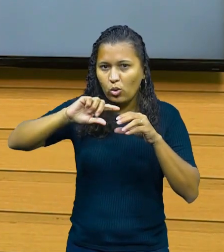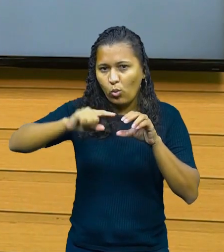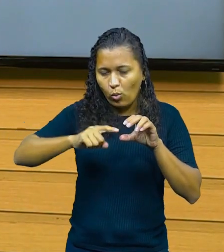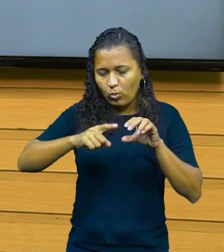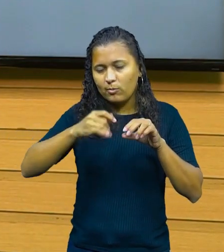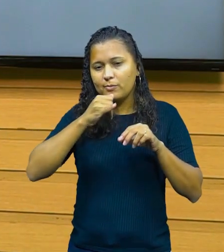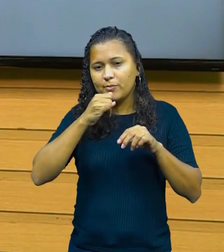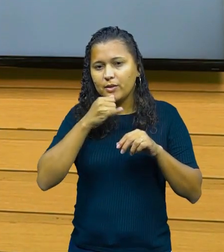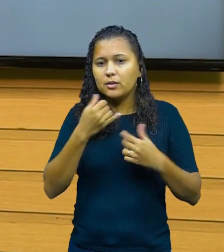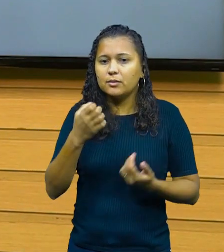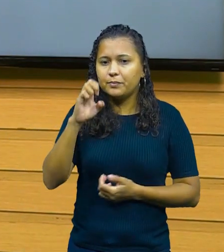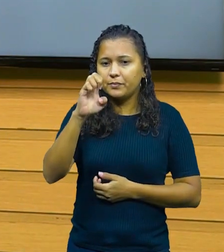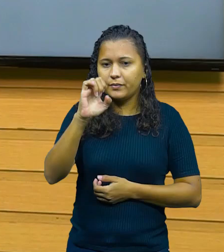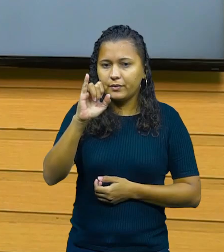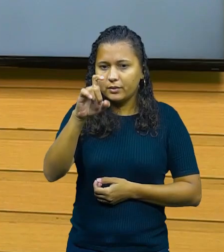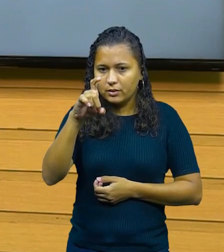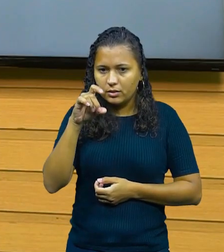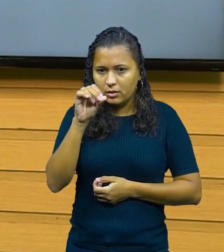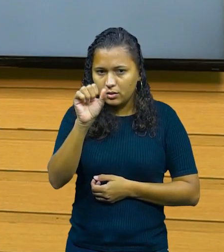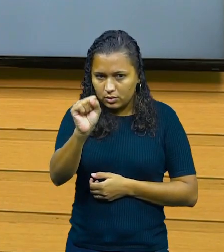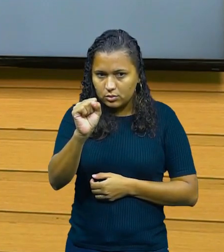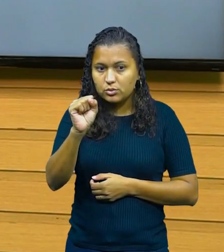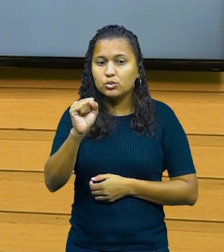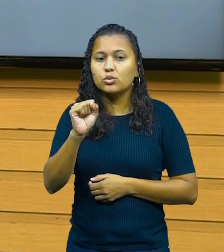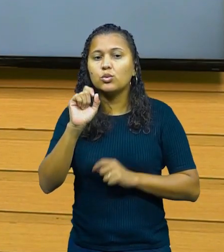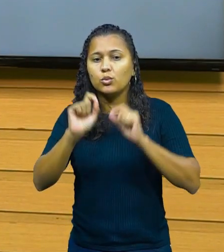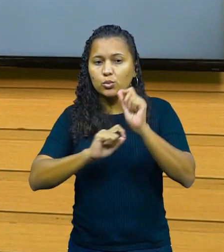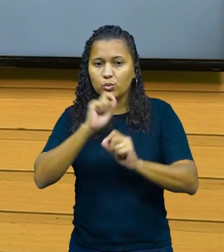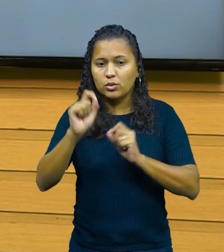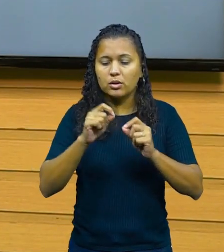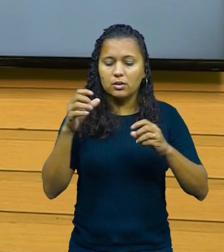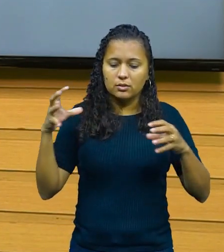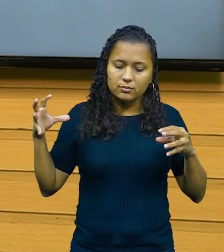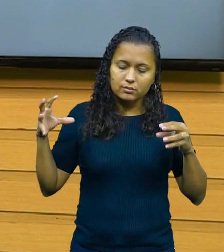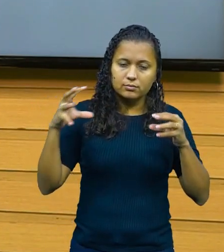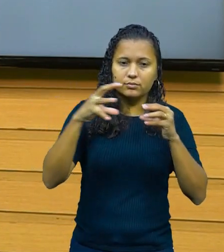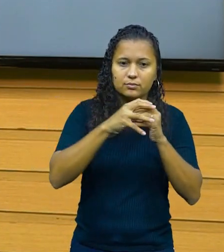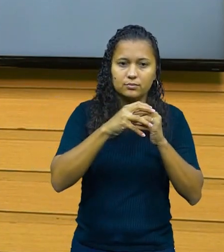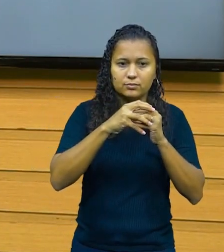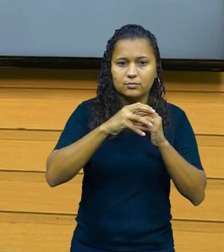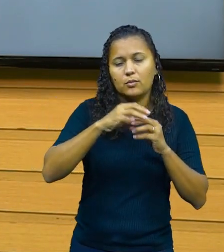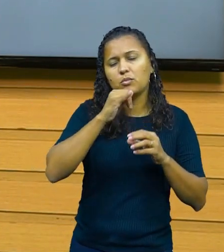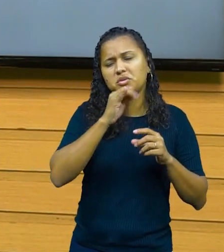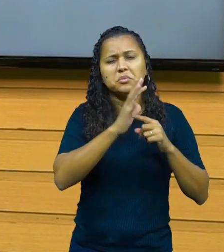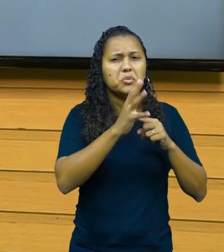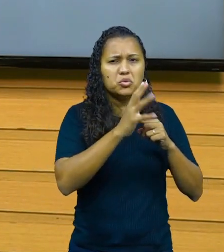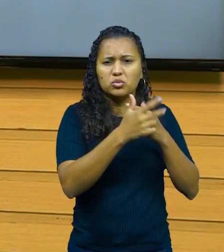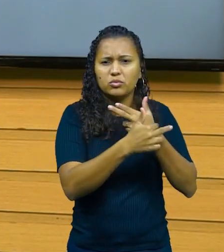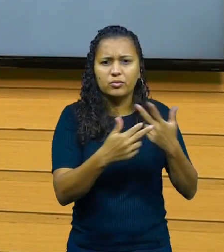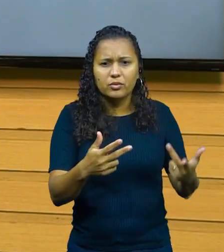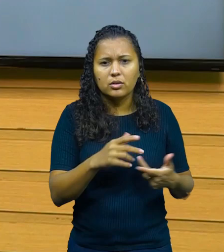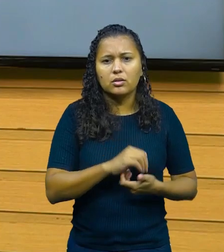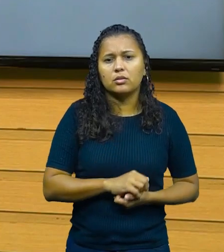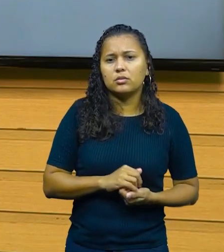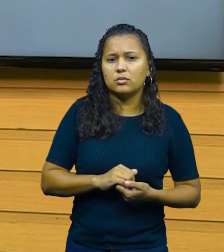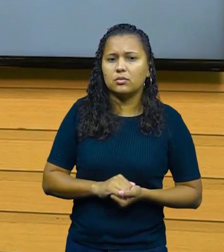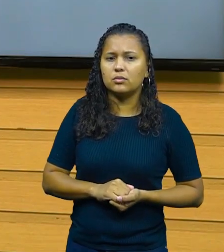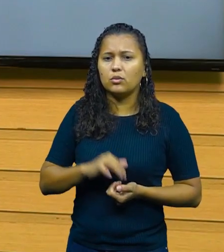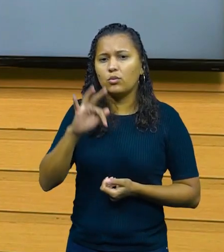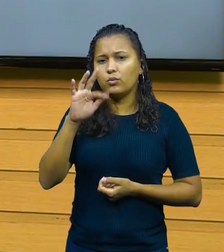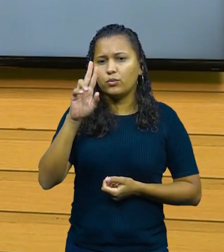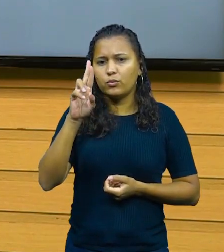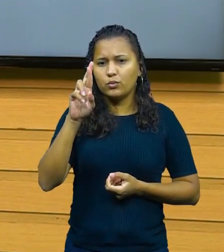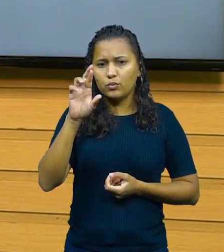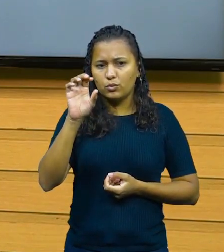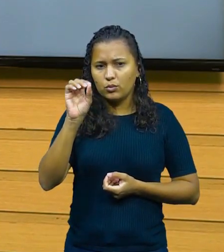gente fala de tolerância para eixos, a gente está falando de peças que vão quê? Ser encaixadas em eixos de motores. Quando a gente está falando em peças